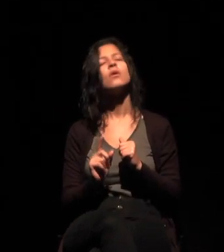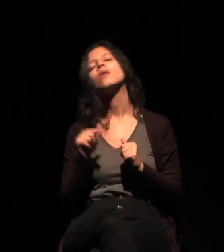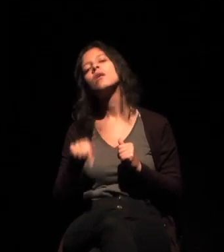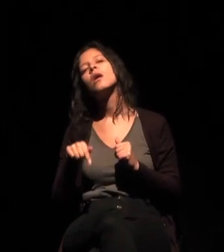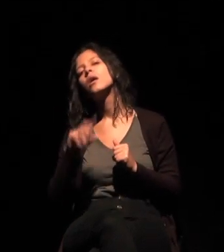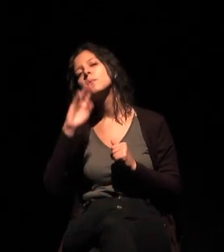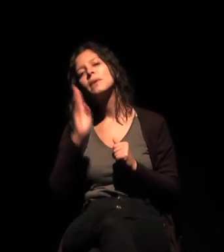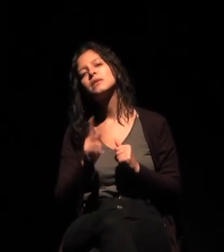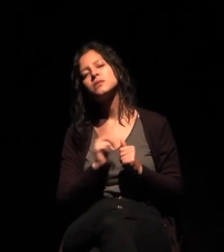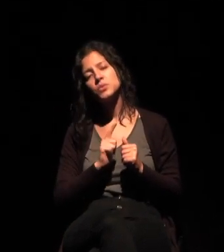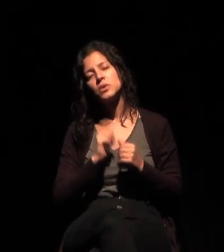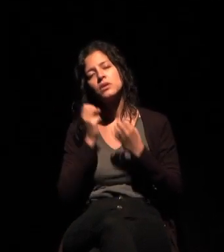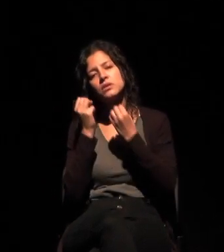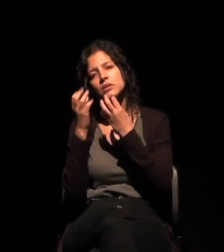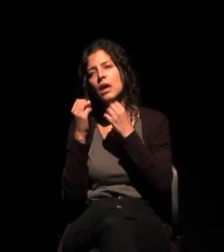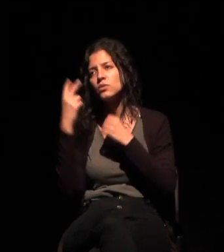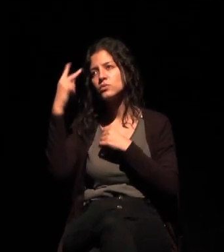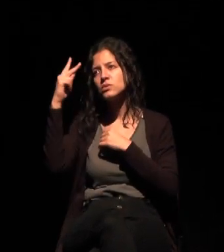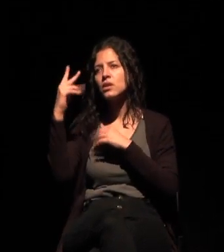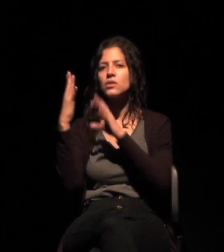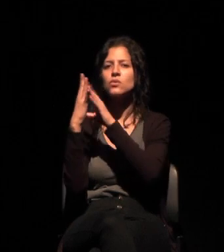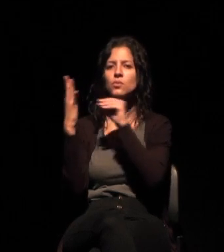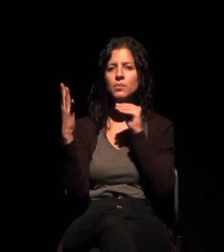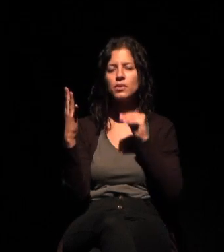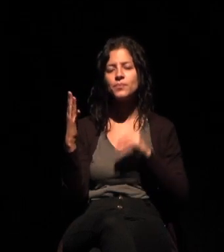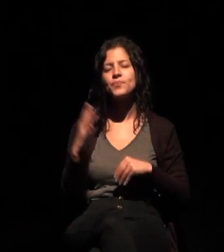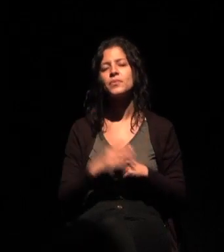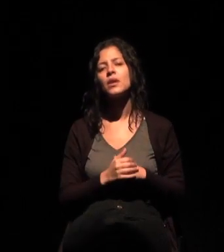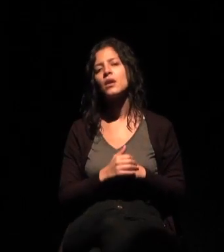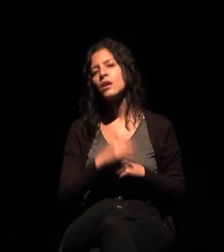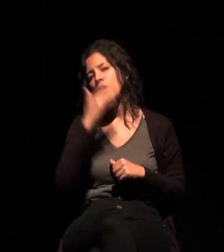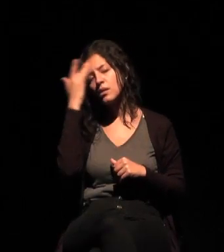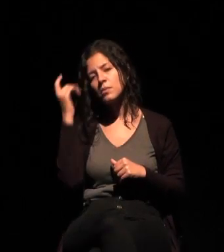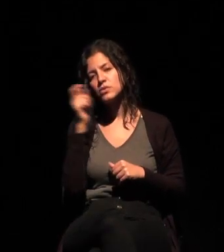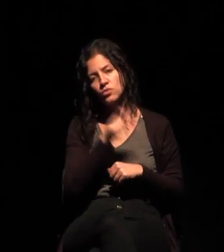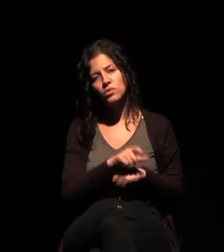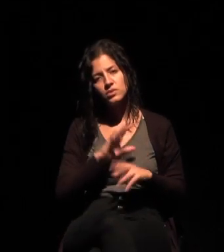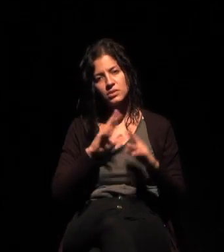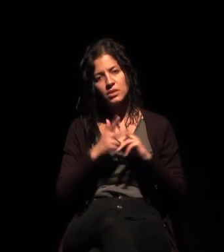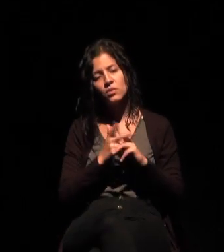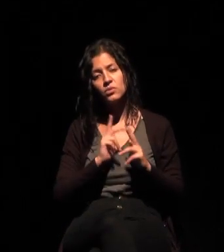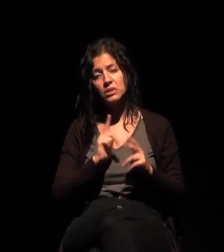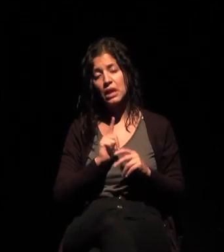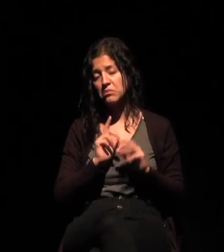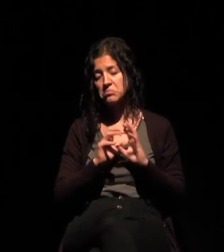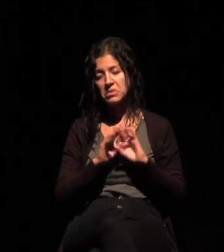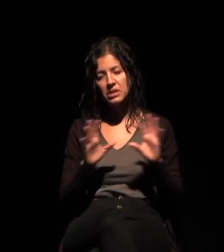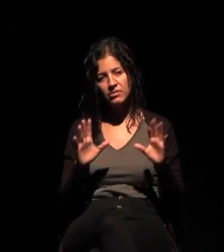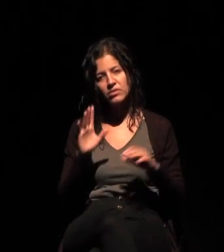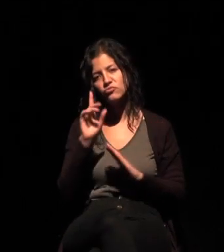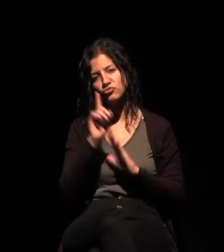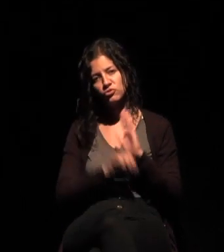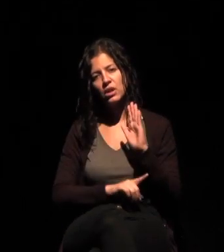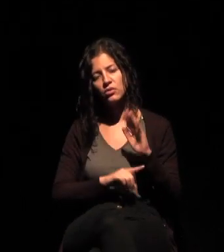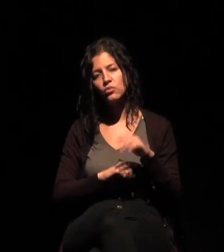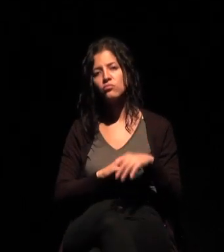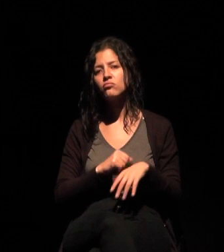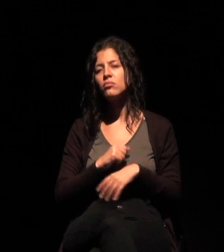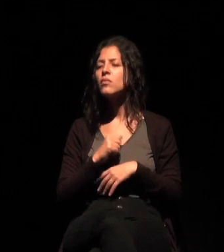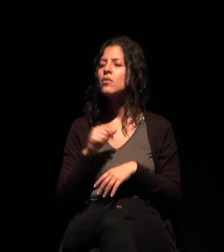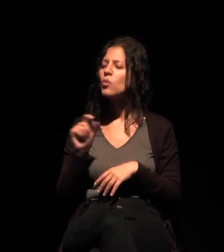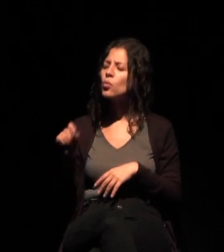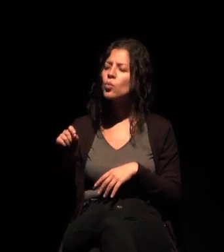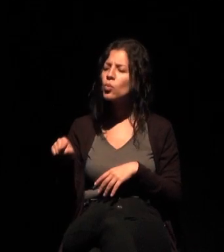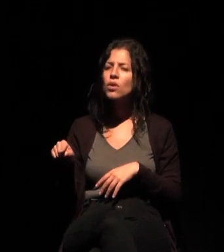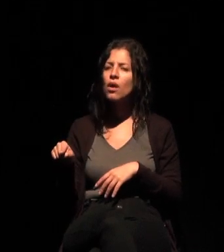basicamente copiando ela dá ao cidadão o direito de explicação se você já ouviu falar isso dá ao cidadão o direito de pedir uma